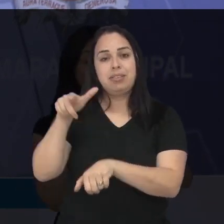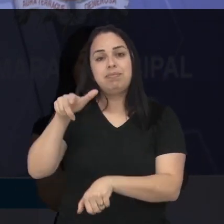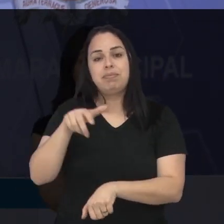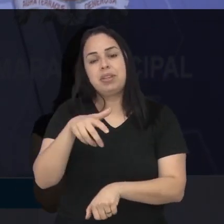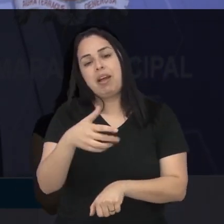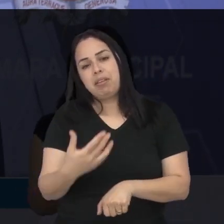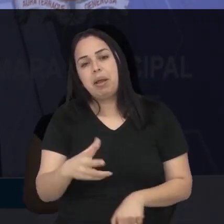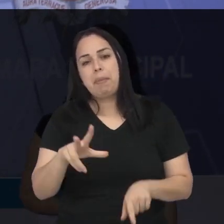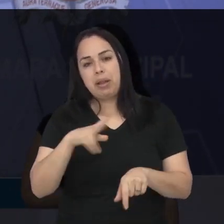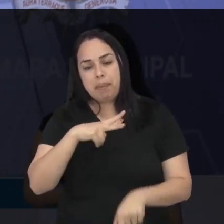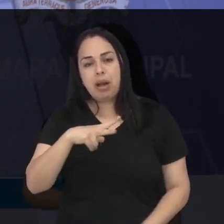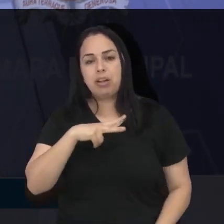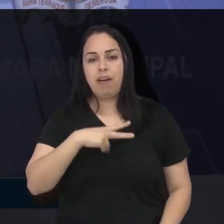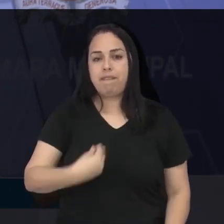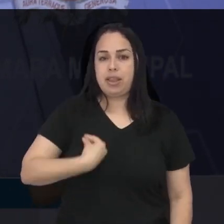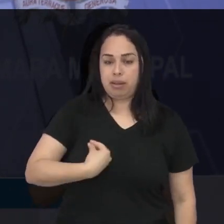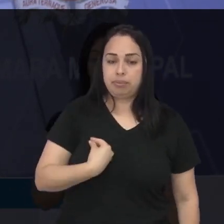pessoal.